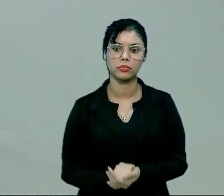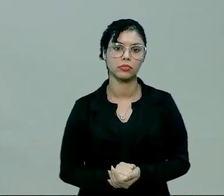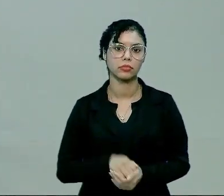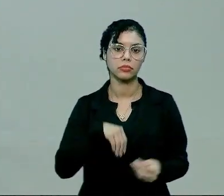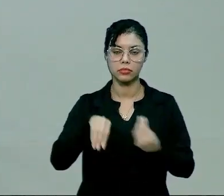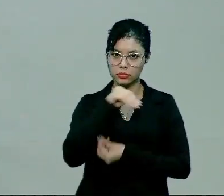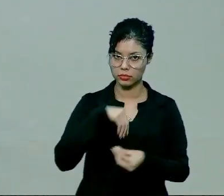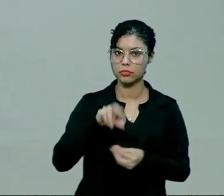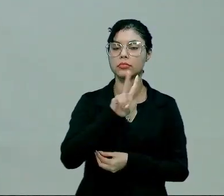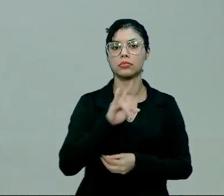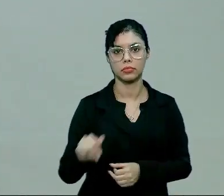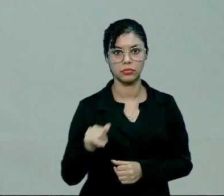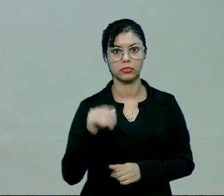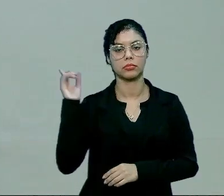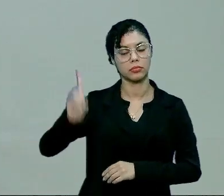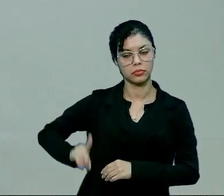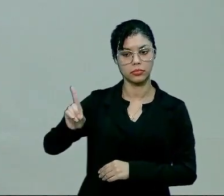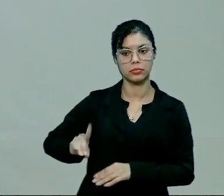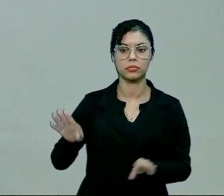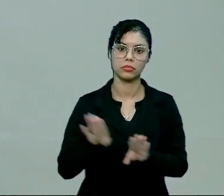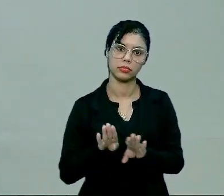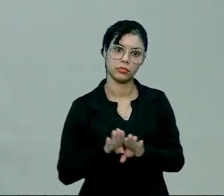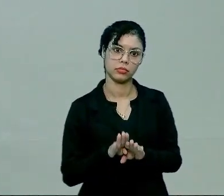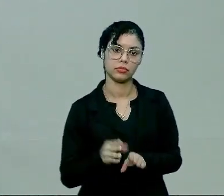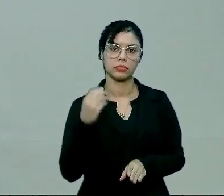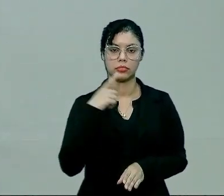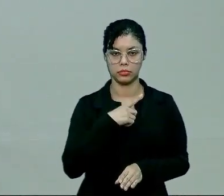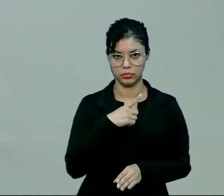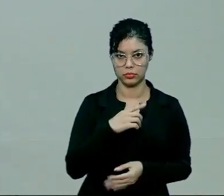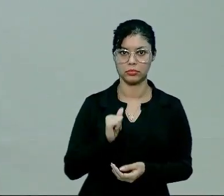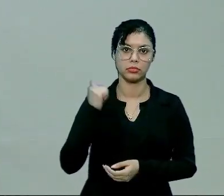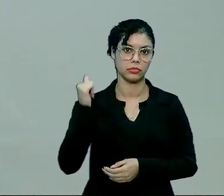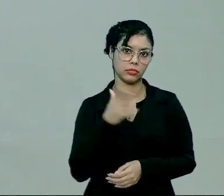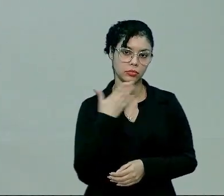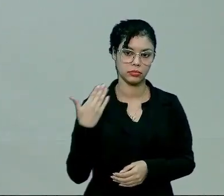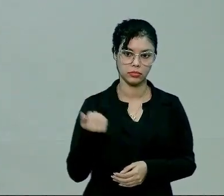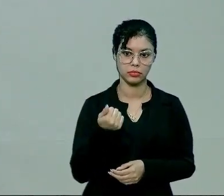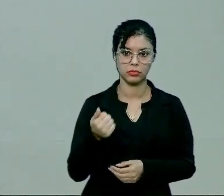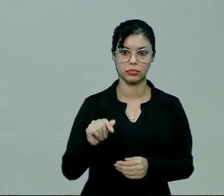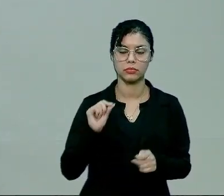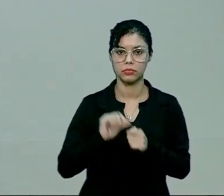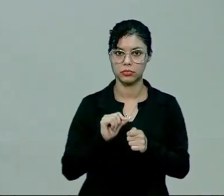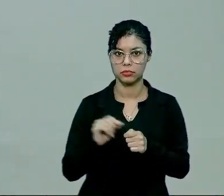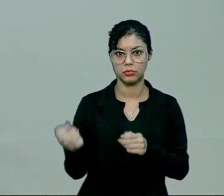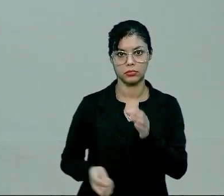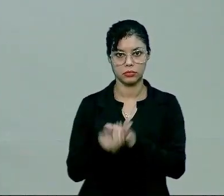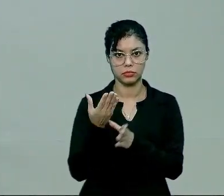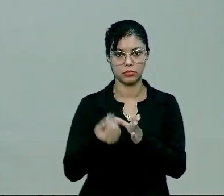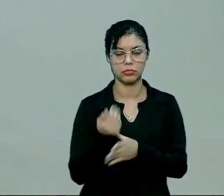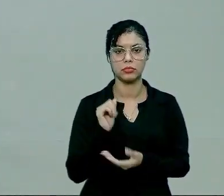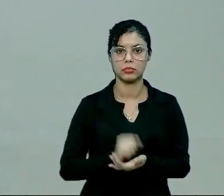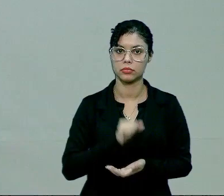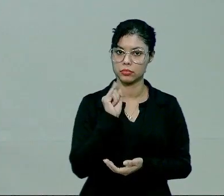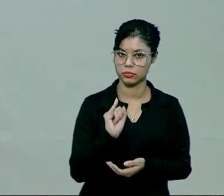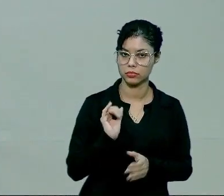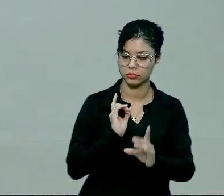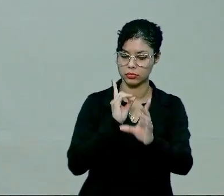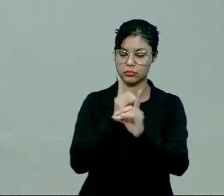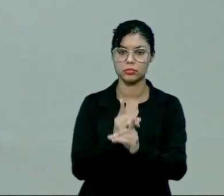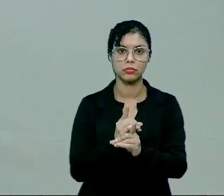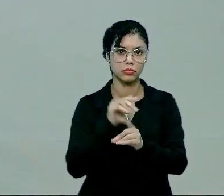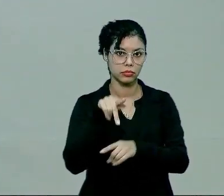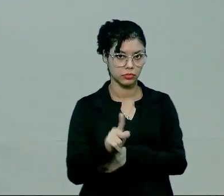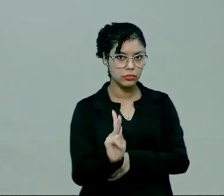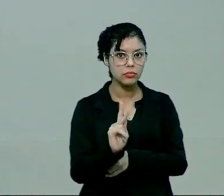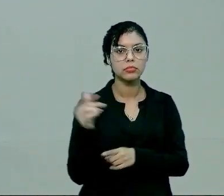indica que a minha reação vai para a direita, indica que eu estou tendo favorecimento na formação de produtos. Se eu descobrir que